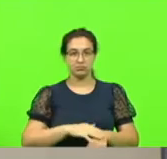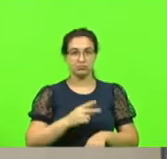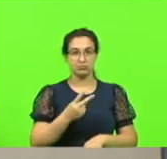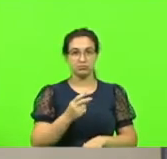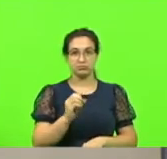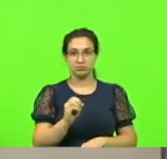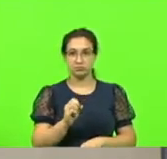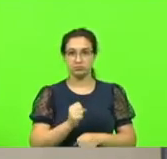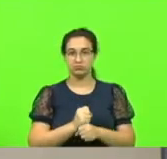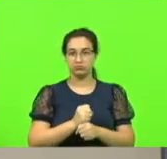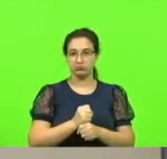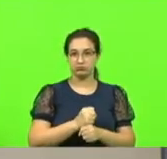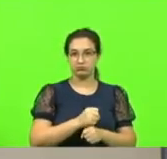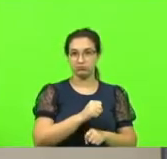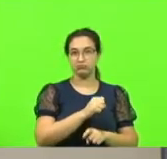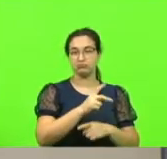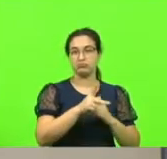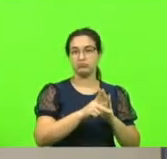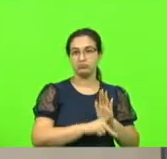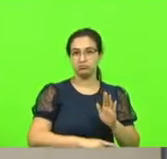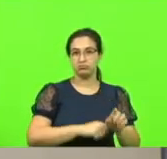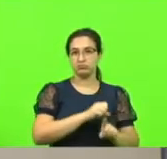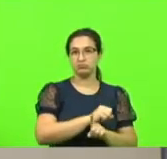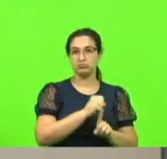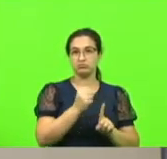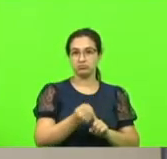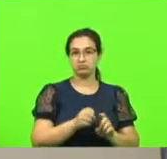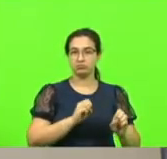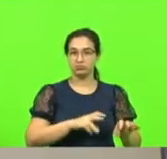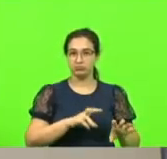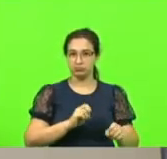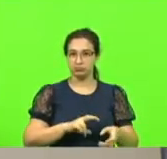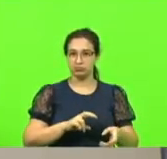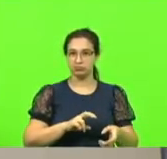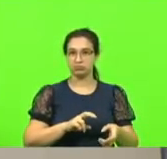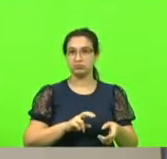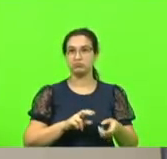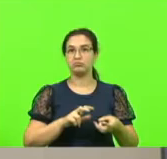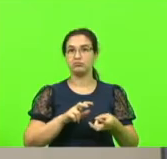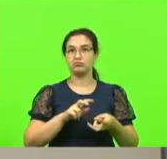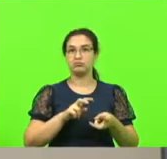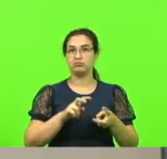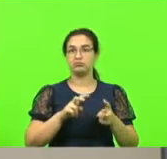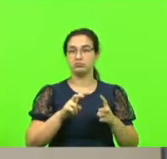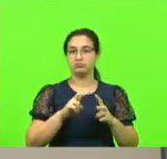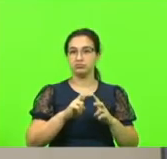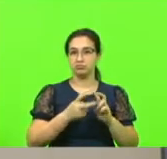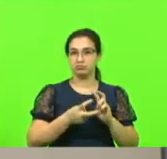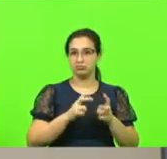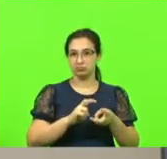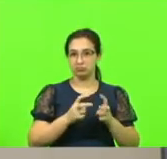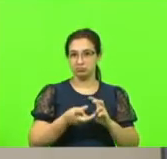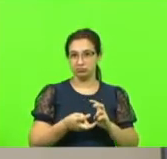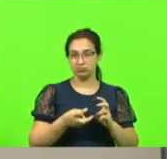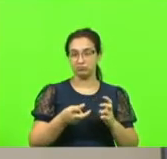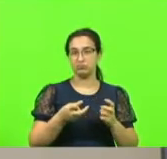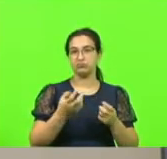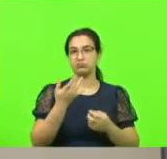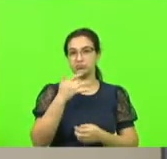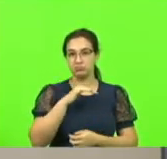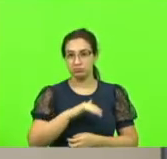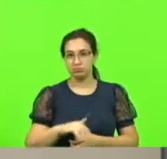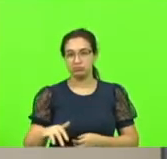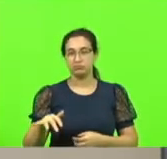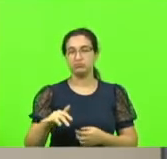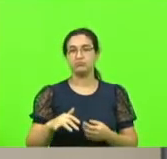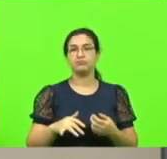em projeto social que ensina karatê para crianças e adolescentes. Em discussão. Não havendo quem queira discutir, em votação, deputados que aprovam,